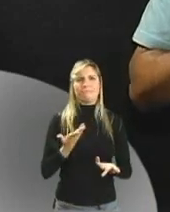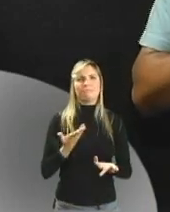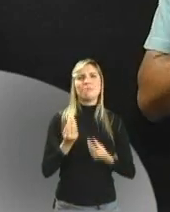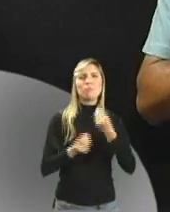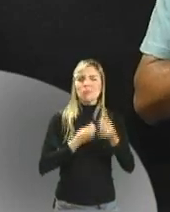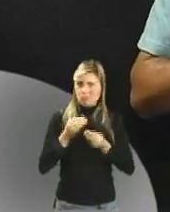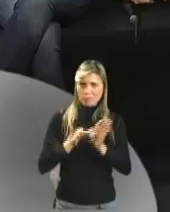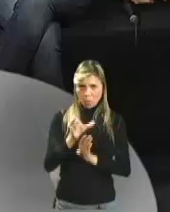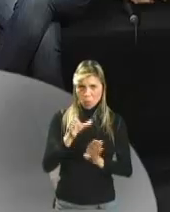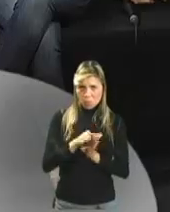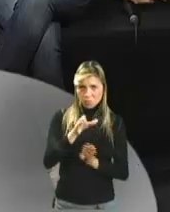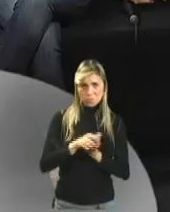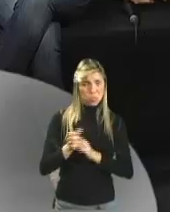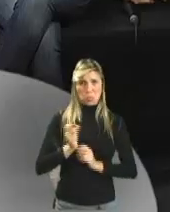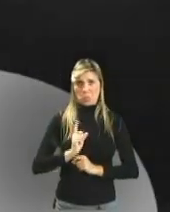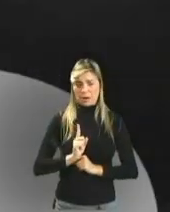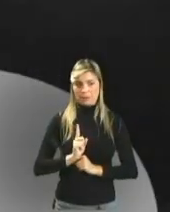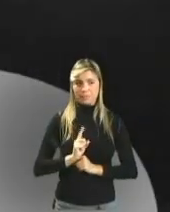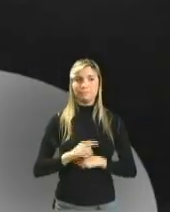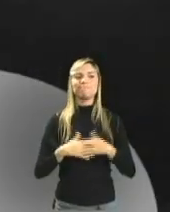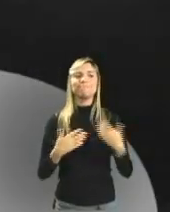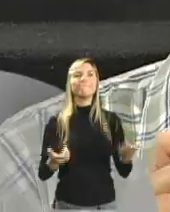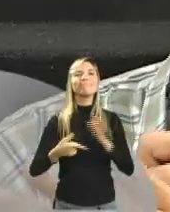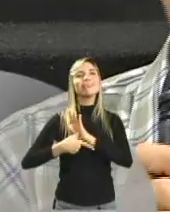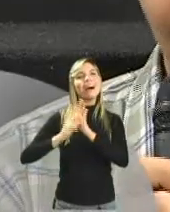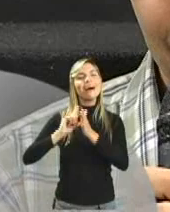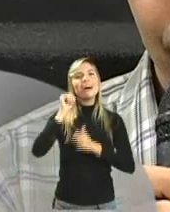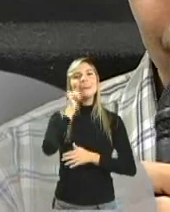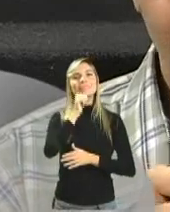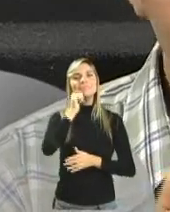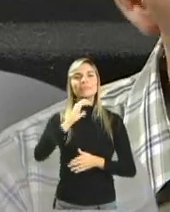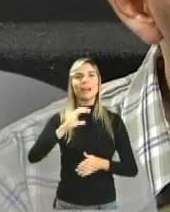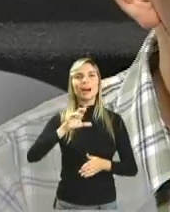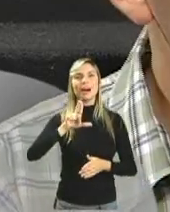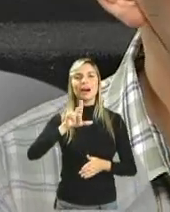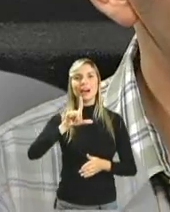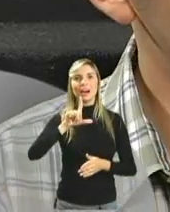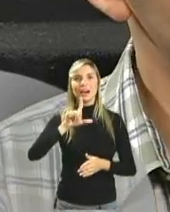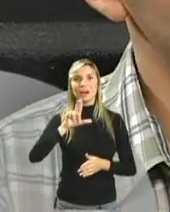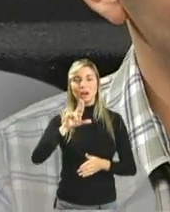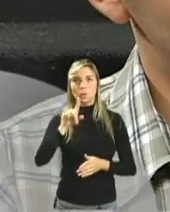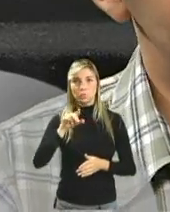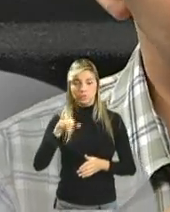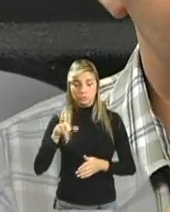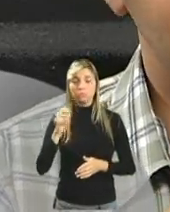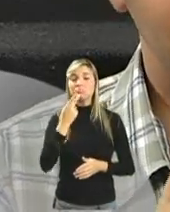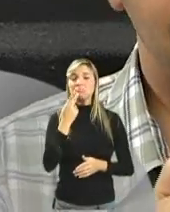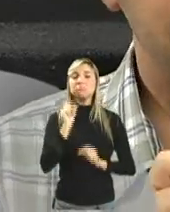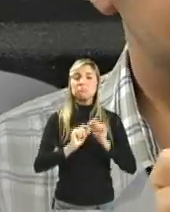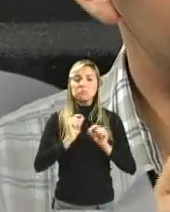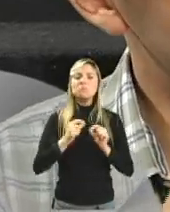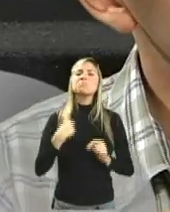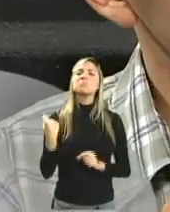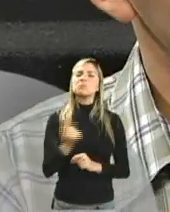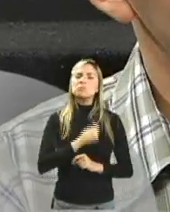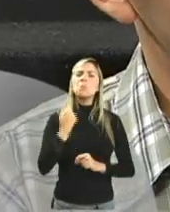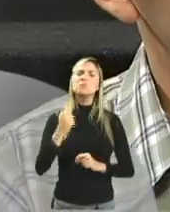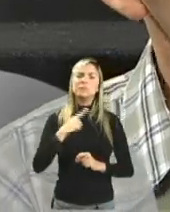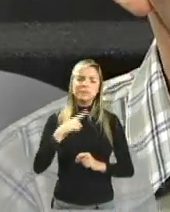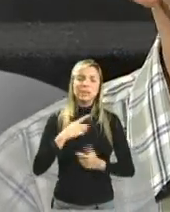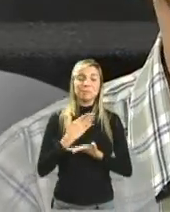público trata esse assunto, né? Bom, assim como a Cleusa comentou agora há pouco, a questão do